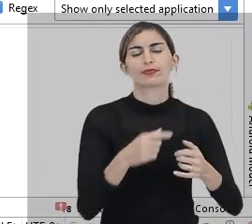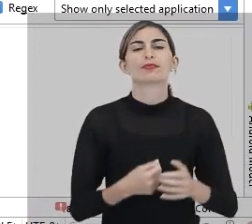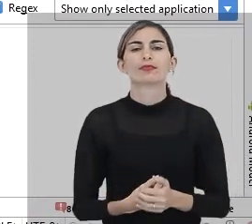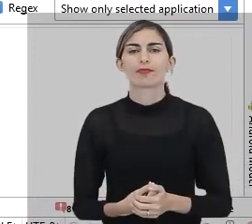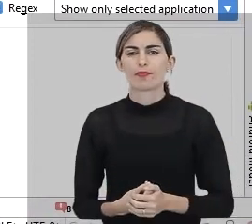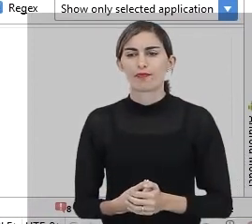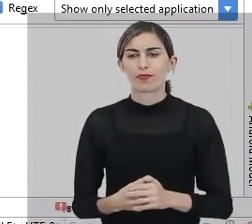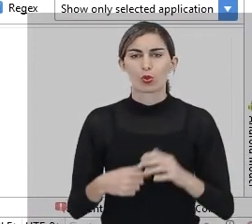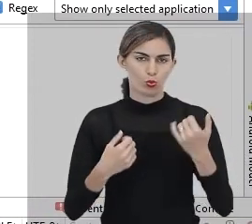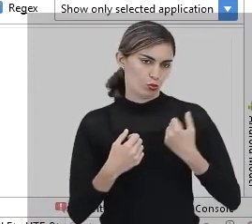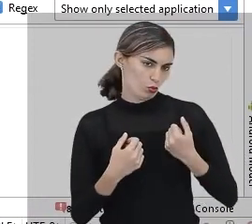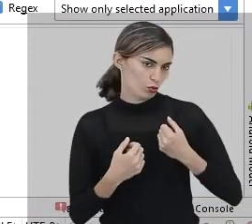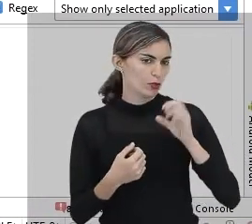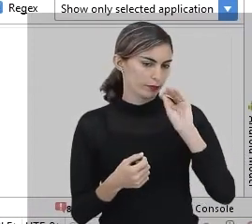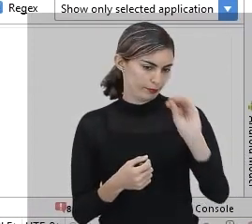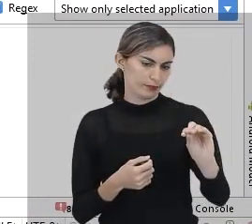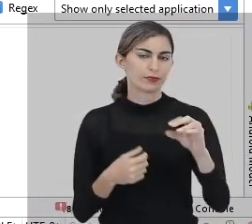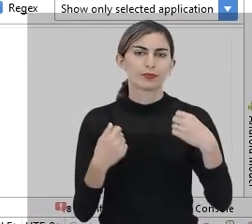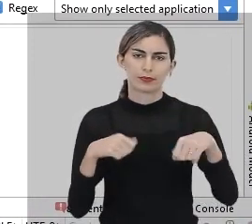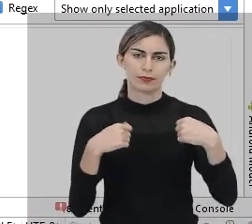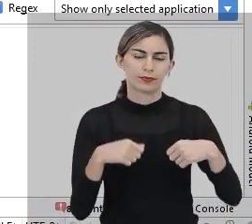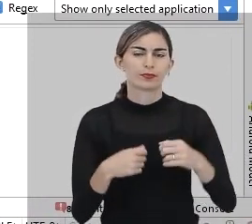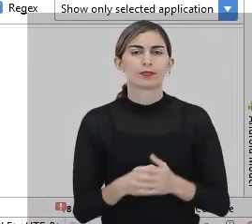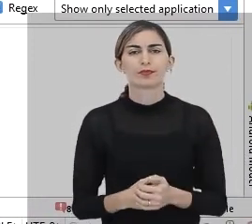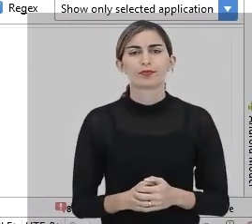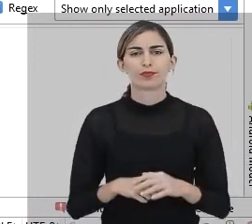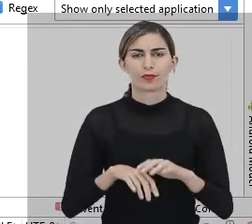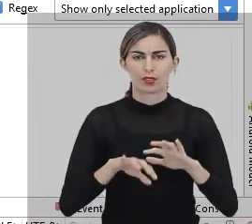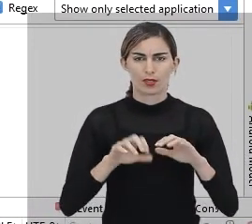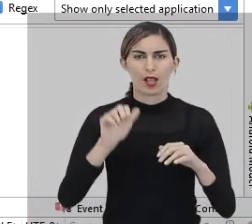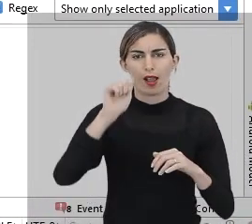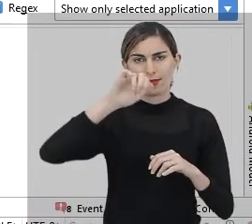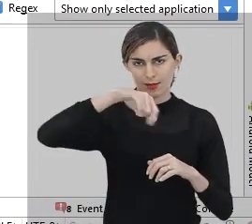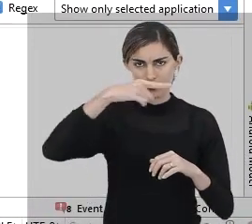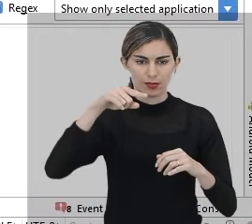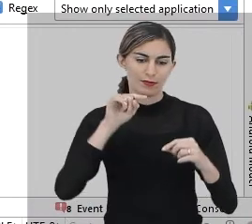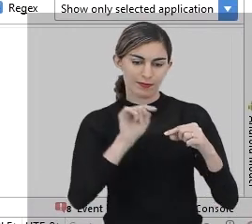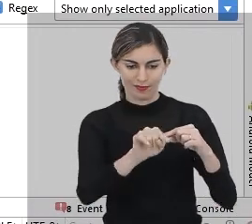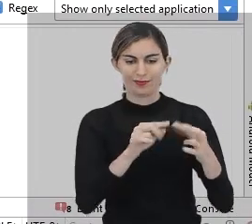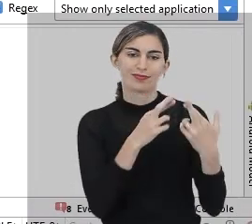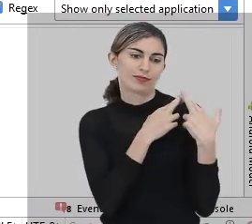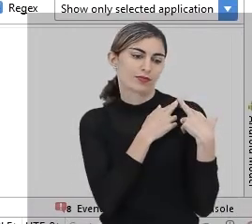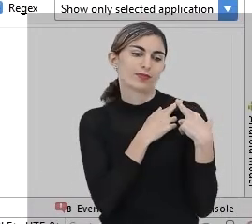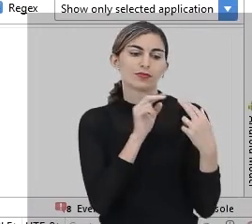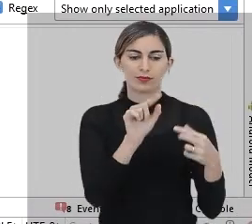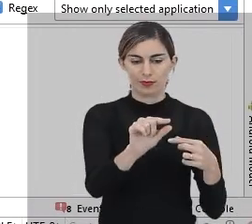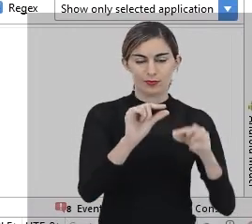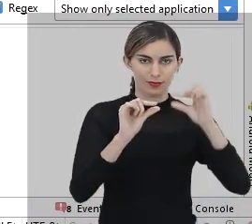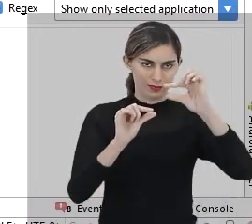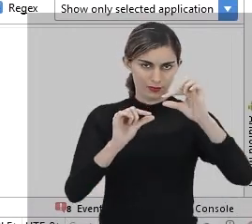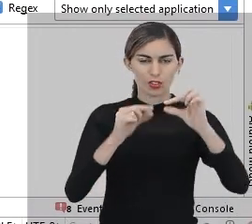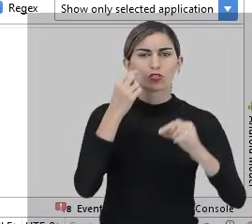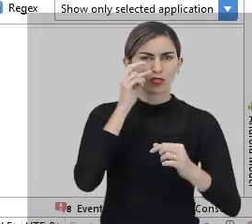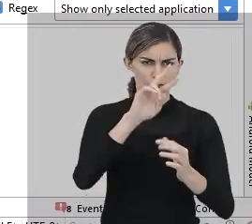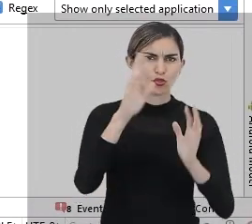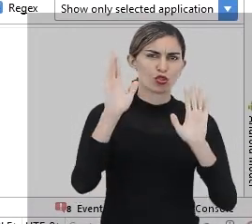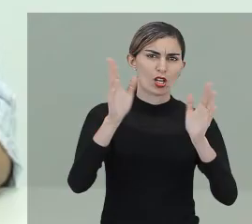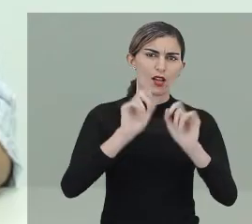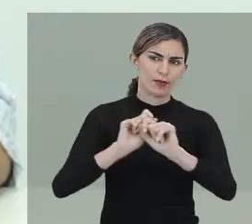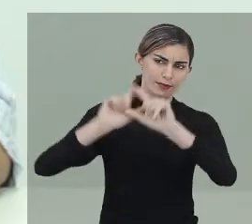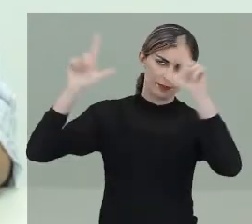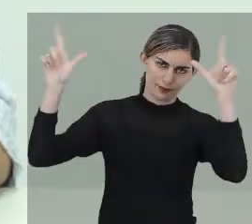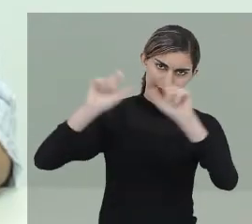enfim, o número que sua aplicação necessitar. Então a ação do botão é a mesma que a gente viu tanto no material, tanto no slide